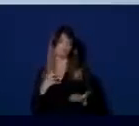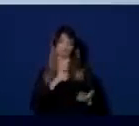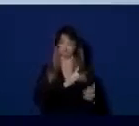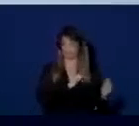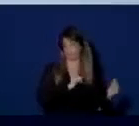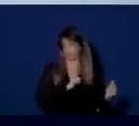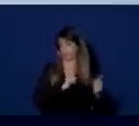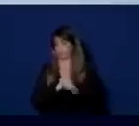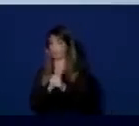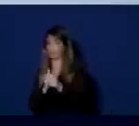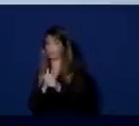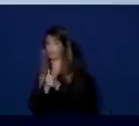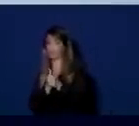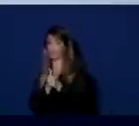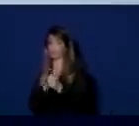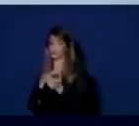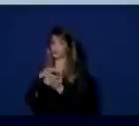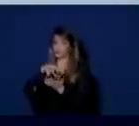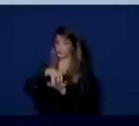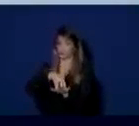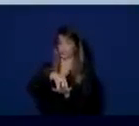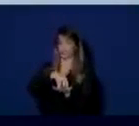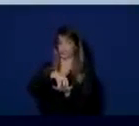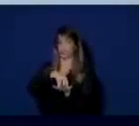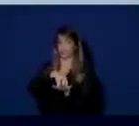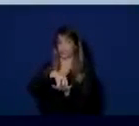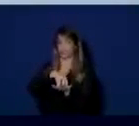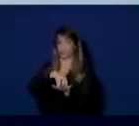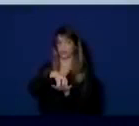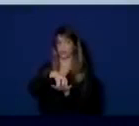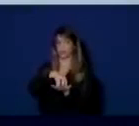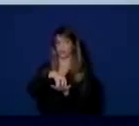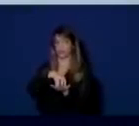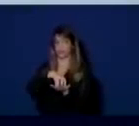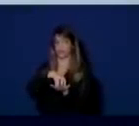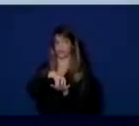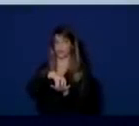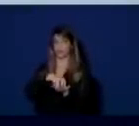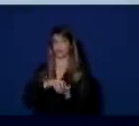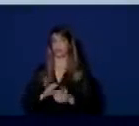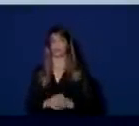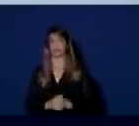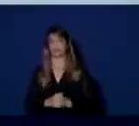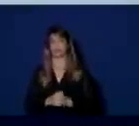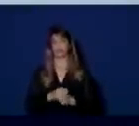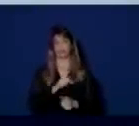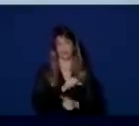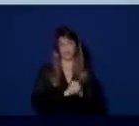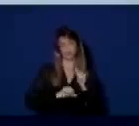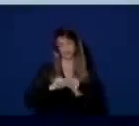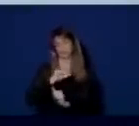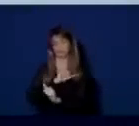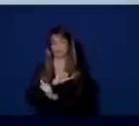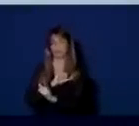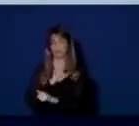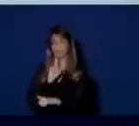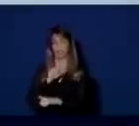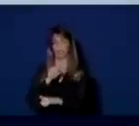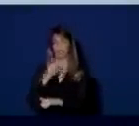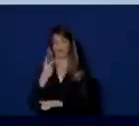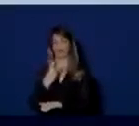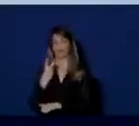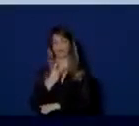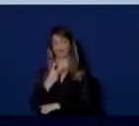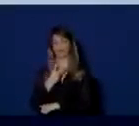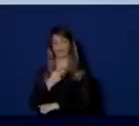né? Eu acho que a grande notícia que dá crimba a essa mudança é a